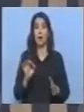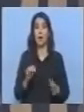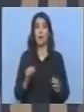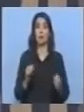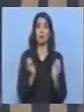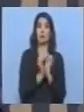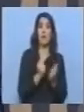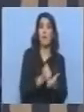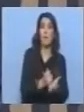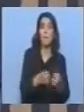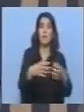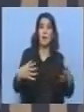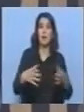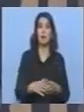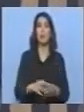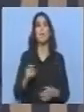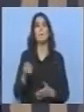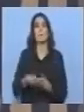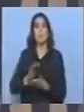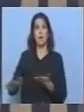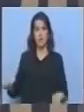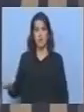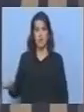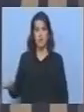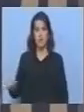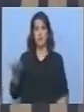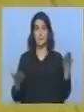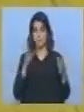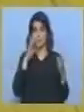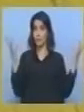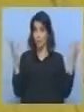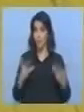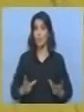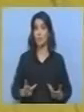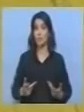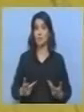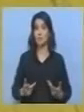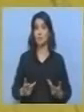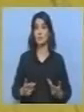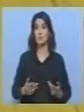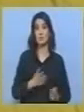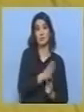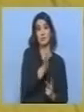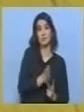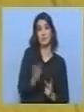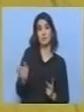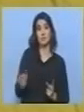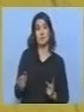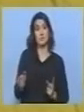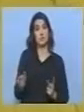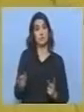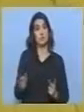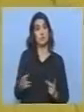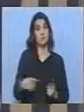social, ou será eliminar ou baixar a propina? Se fizermos as contas, veremos que são dois fluxos, dois